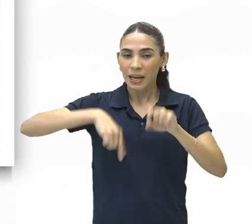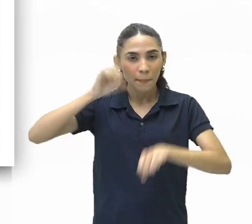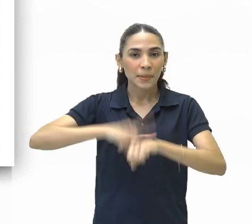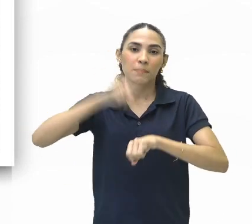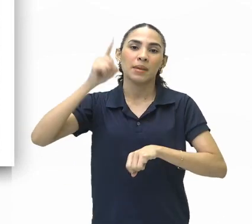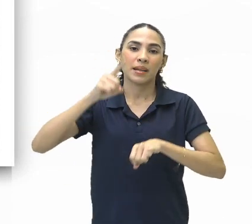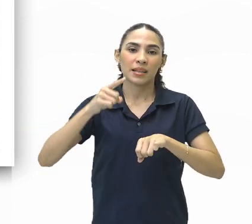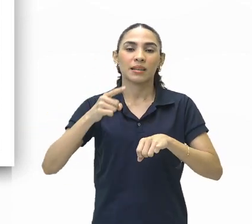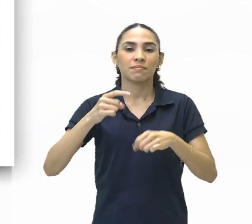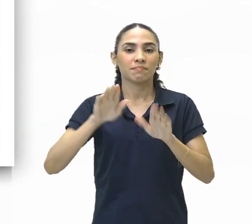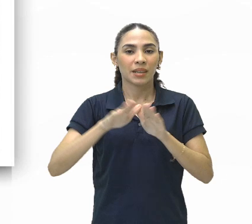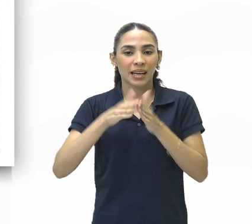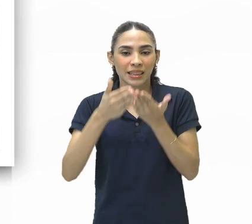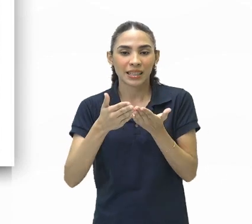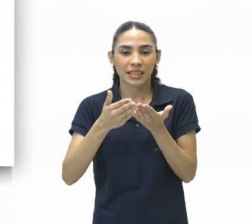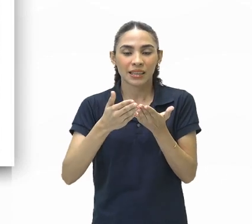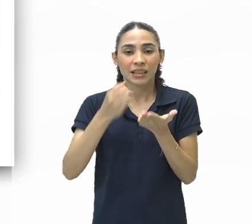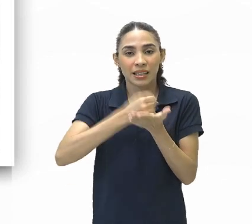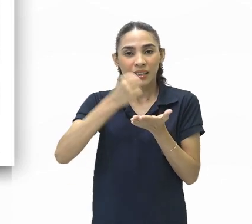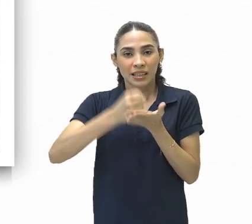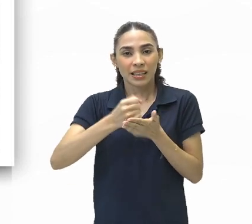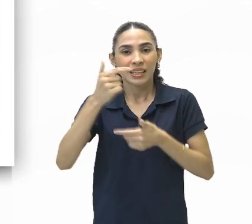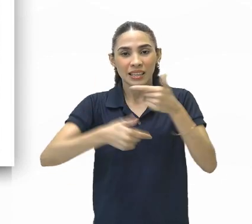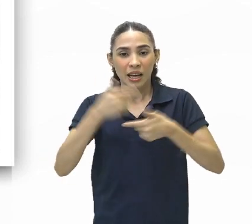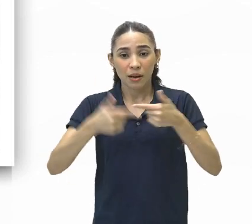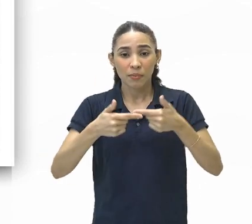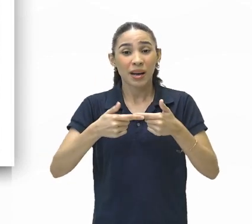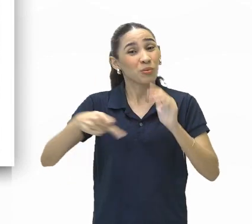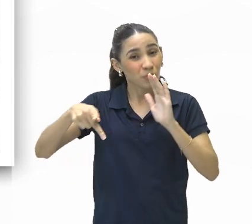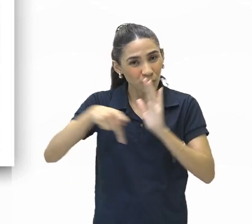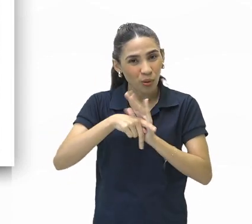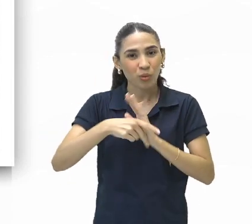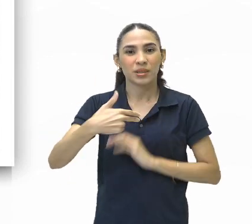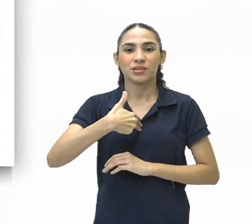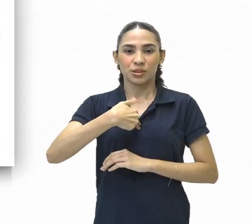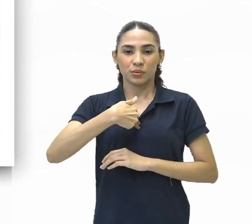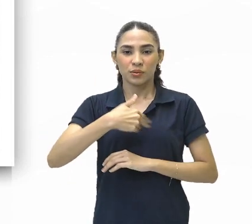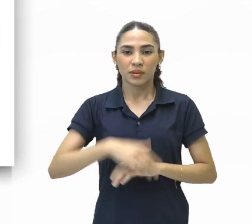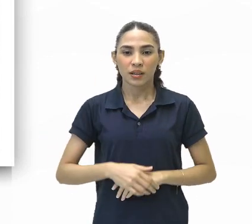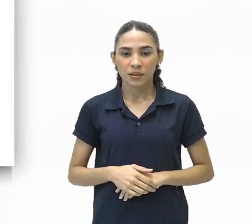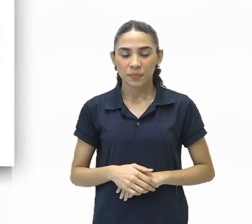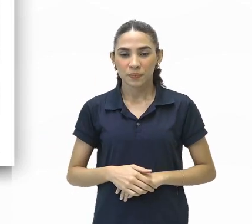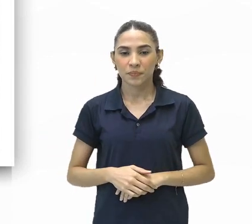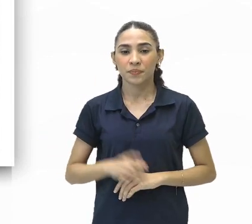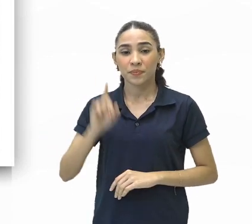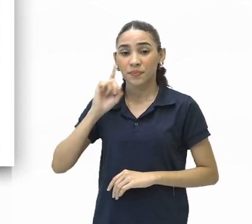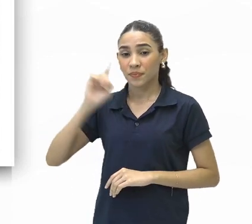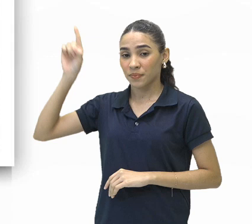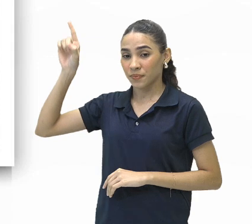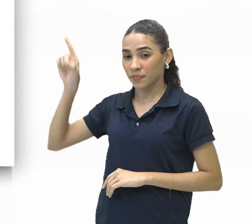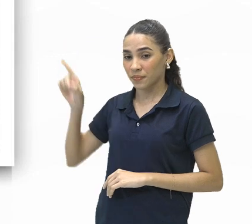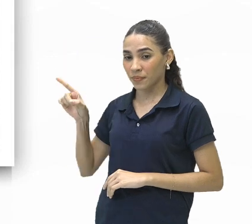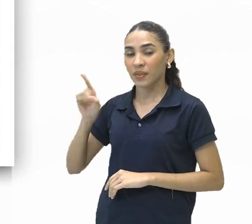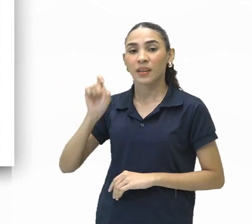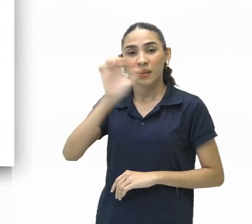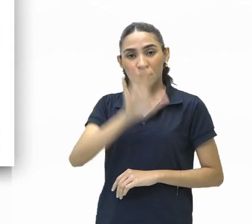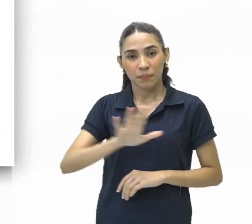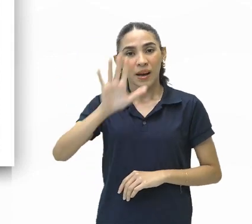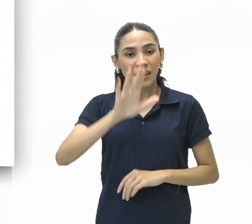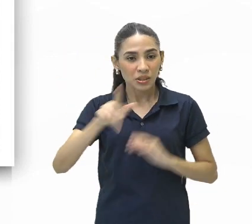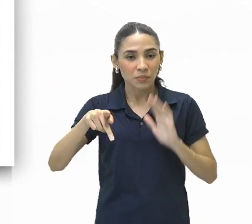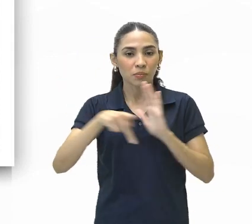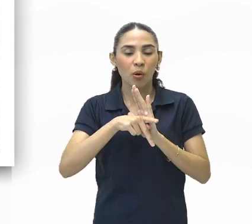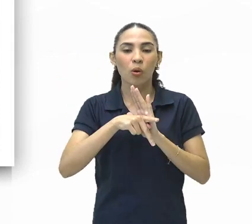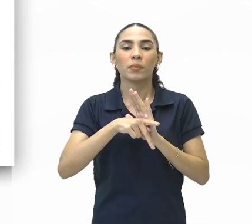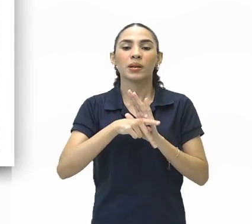de trabalho feita, né, e é justamente de Getúlio Vargas, certo? Então, aqui vocês estão vendo a imagem dele e a assinatura dele nesta